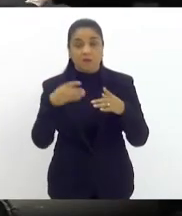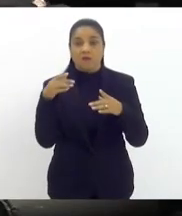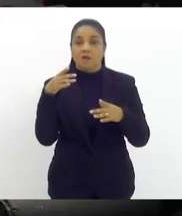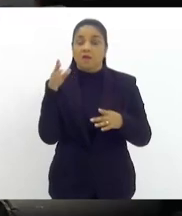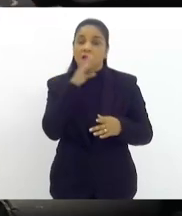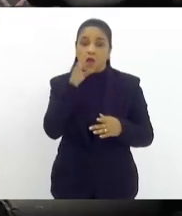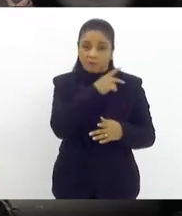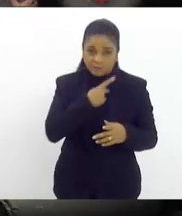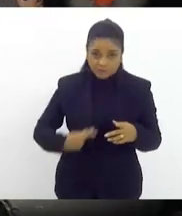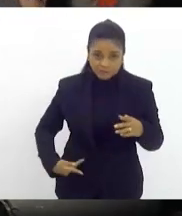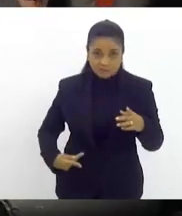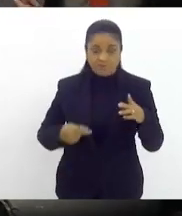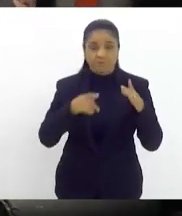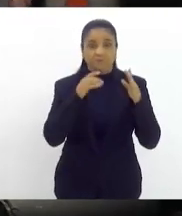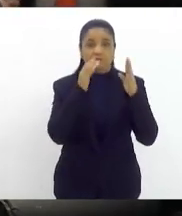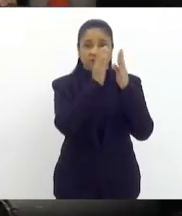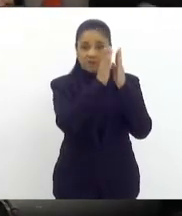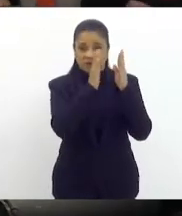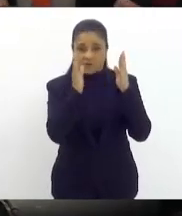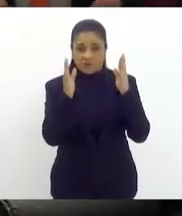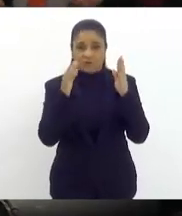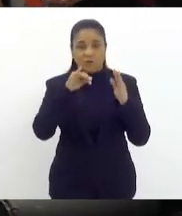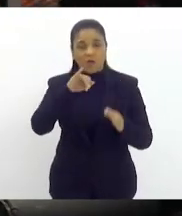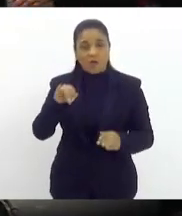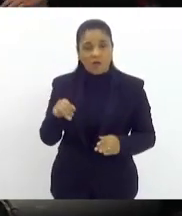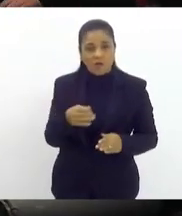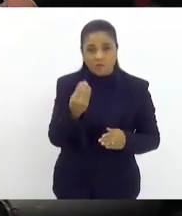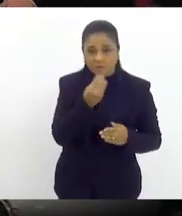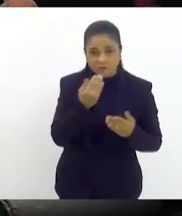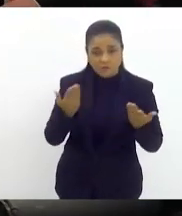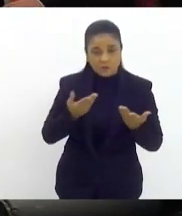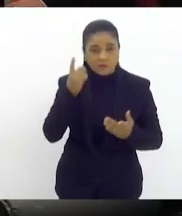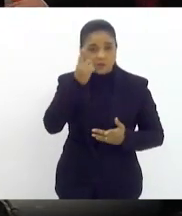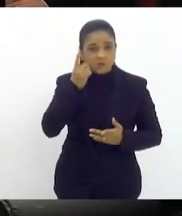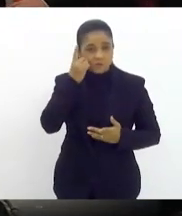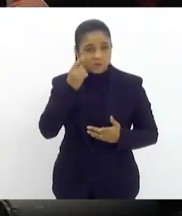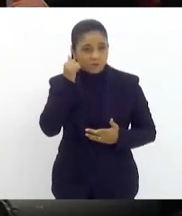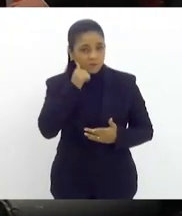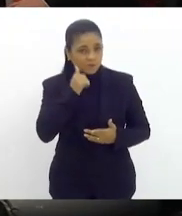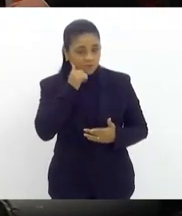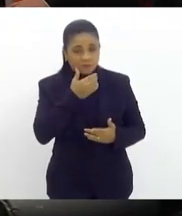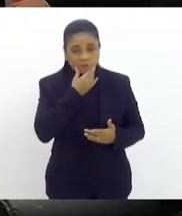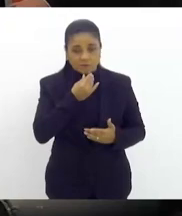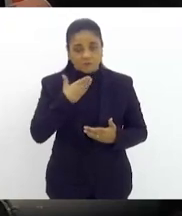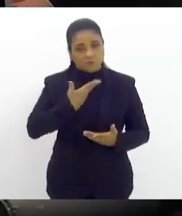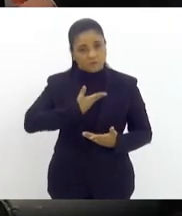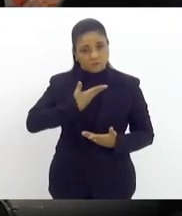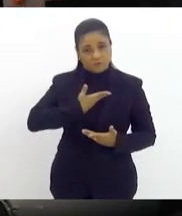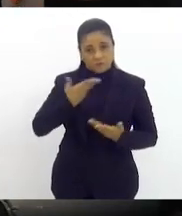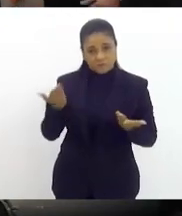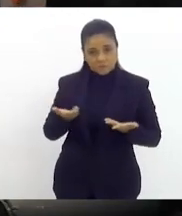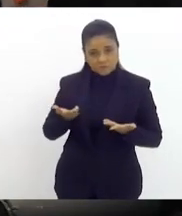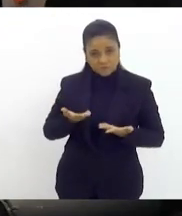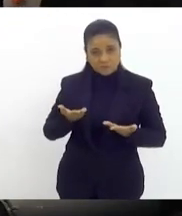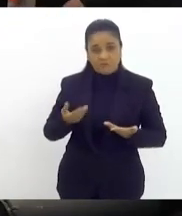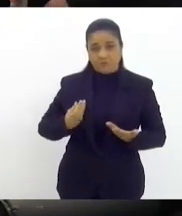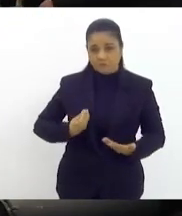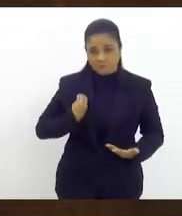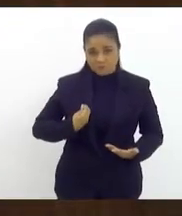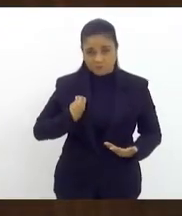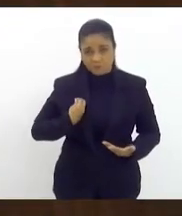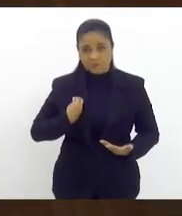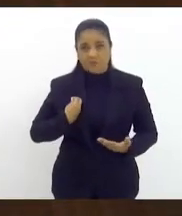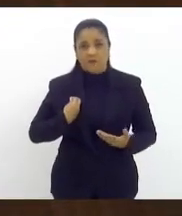rapidamente, eu queria aproveitar os nobres deputados e deputadas, meus colegas aqui presentes, para lembrar que nós